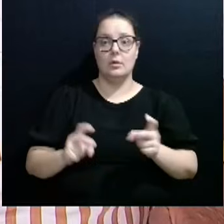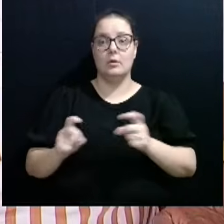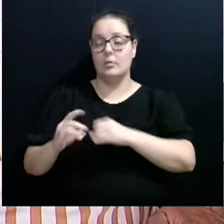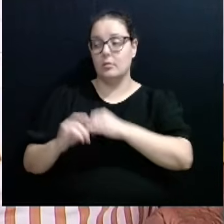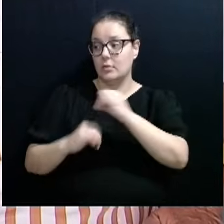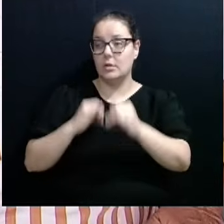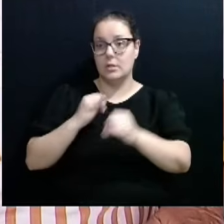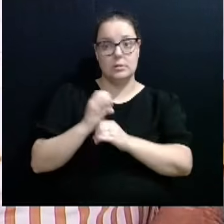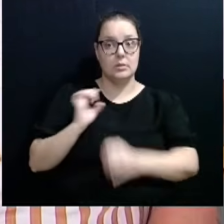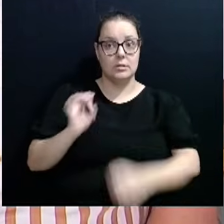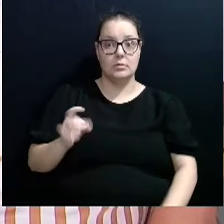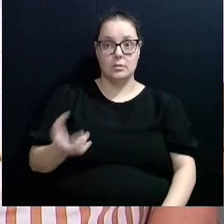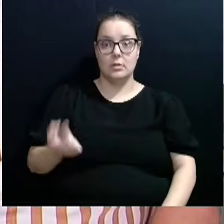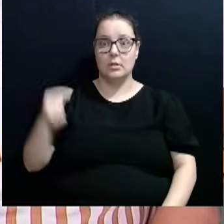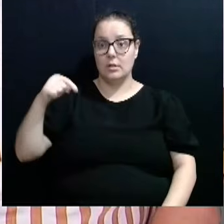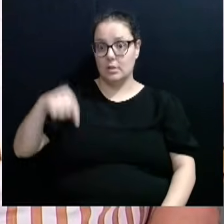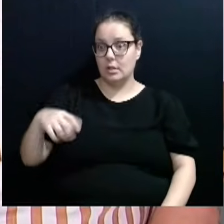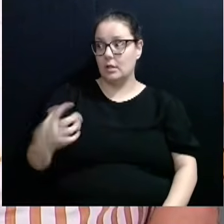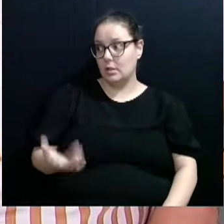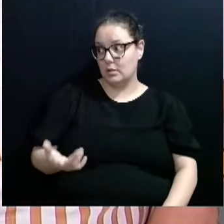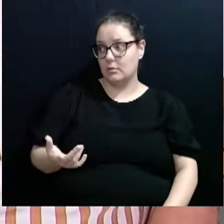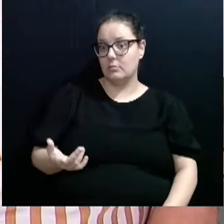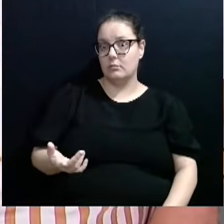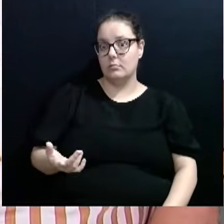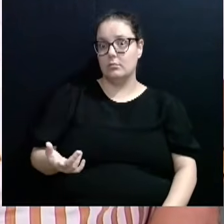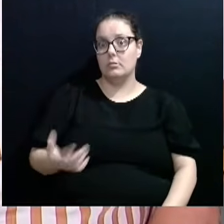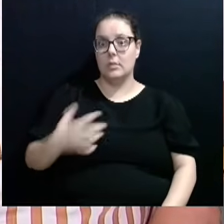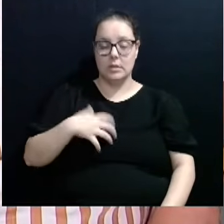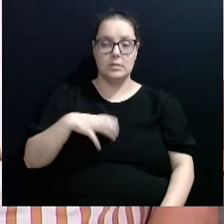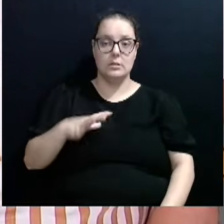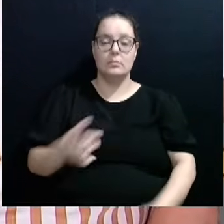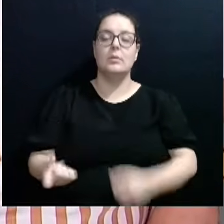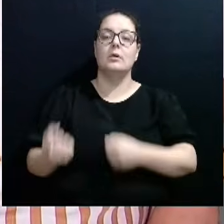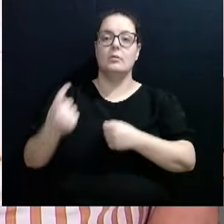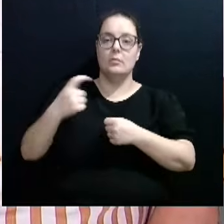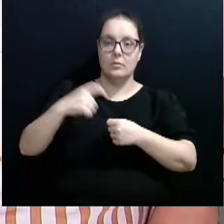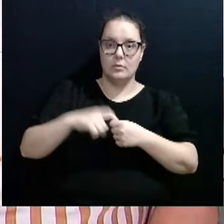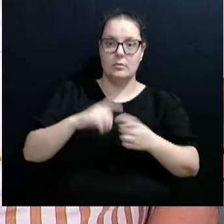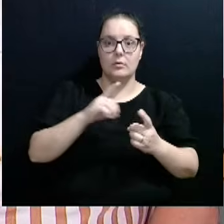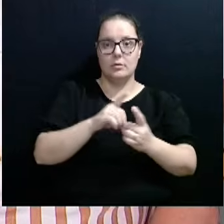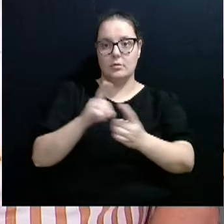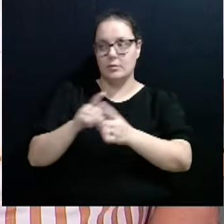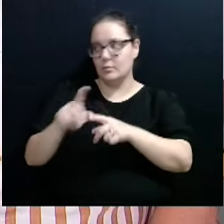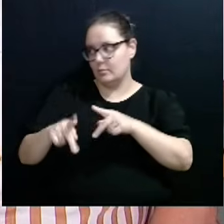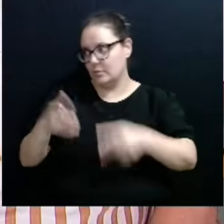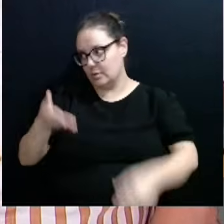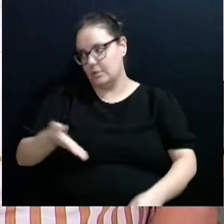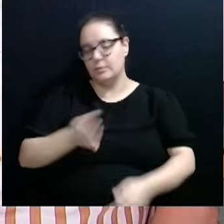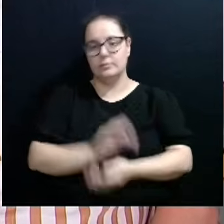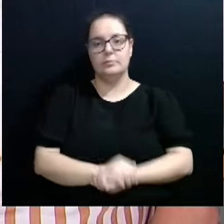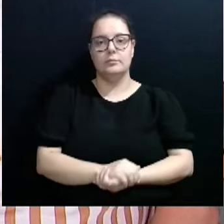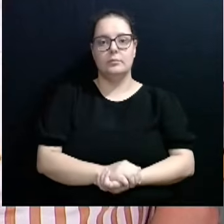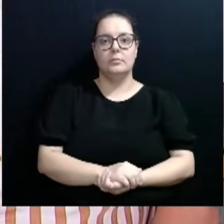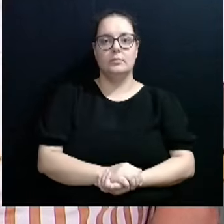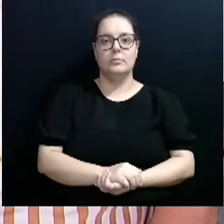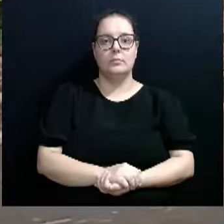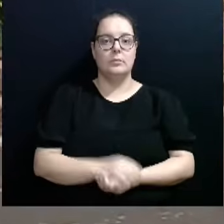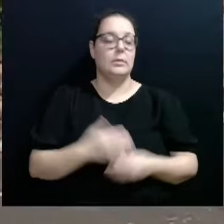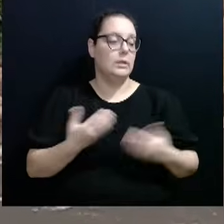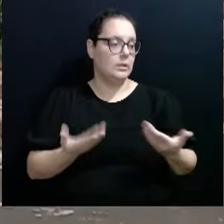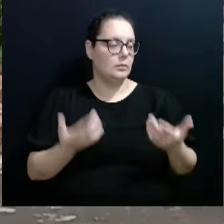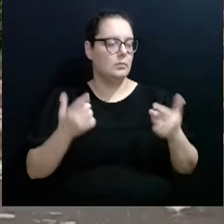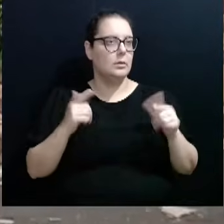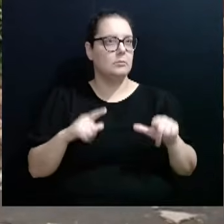aqui agora é assim, mas eu pretendo voltar de novo a atender o público aqui. Aqui então é uma espécie, digamos que